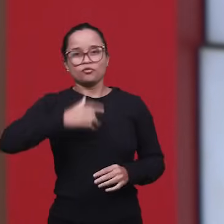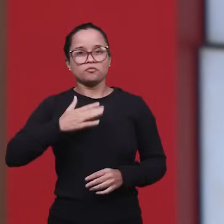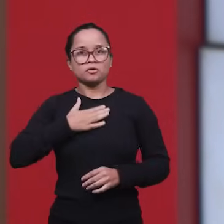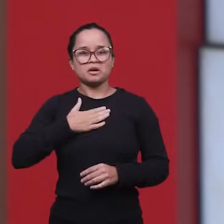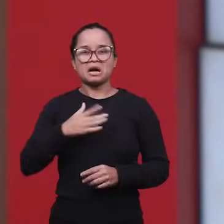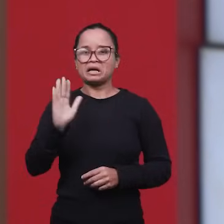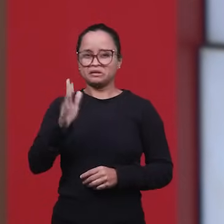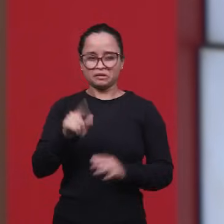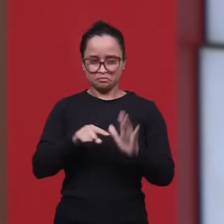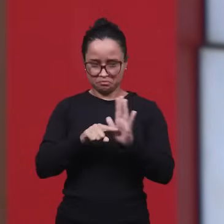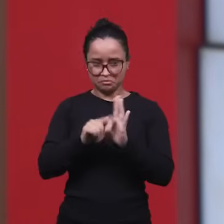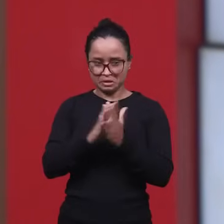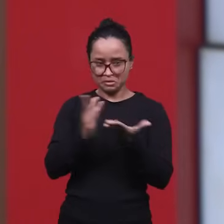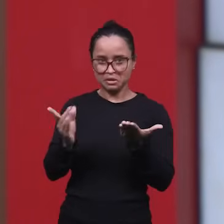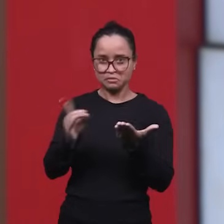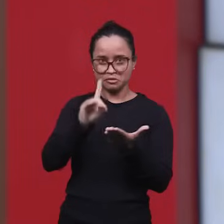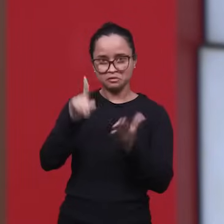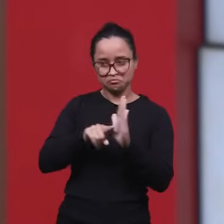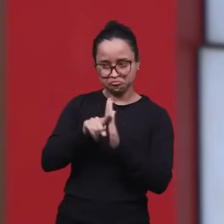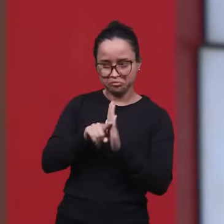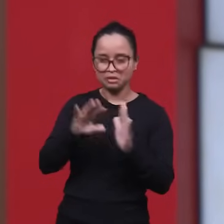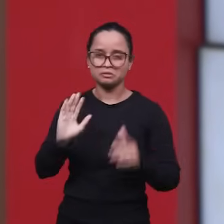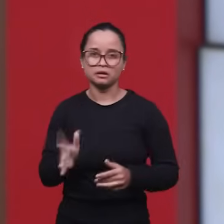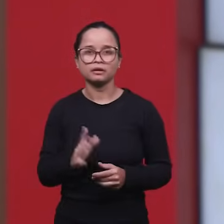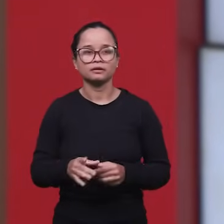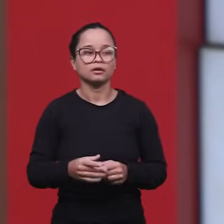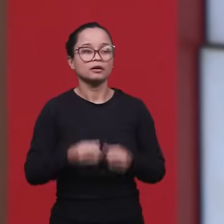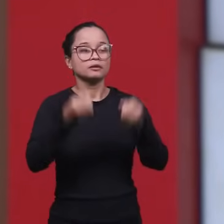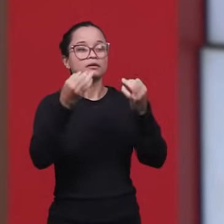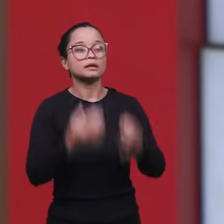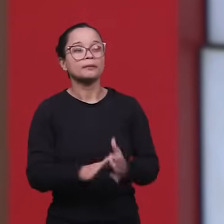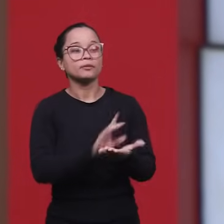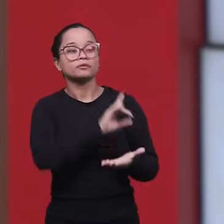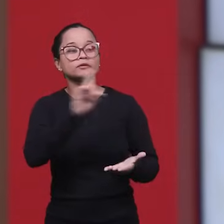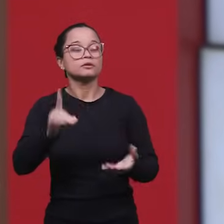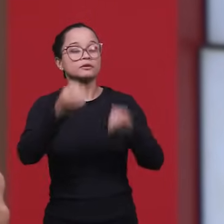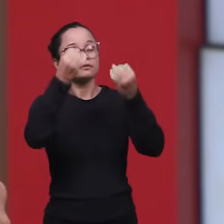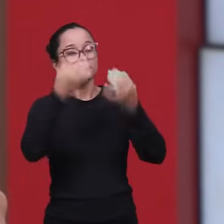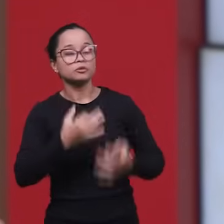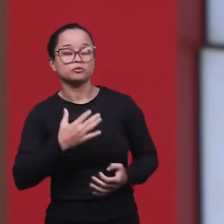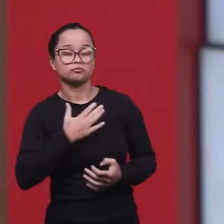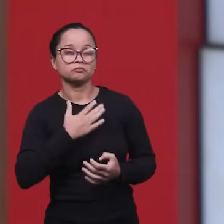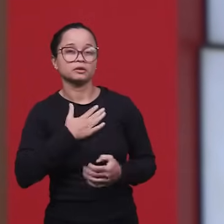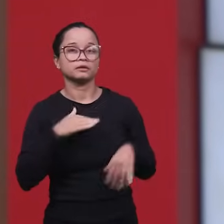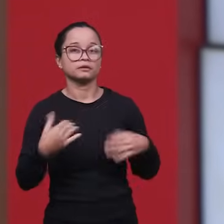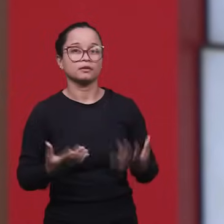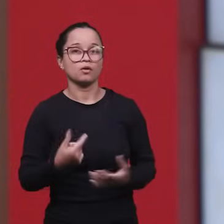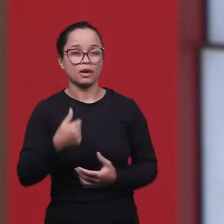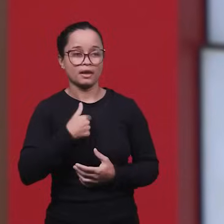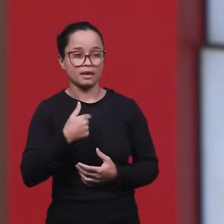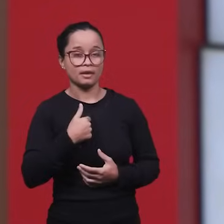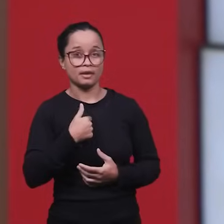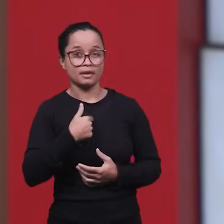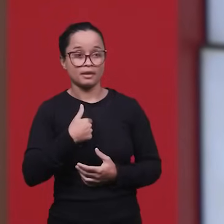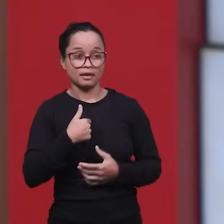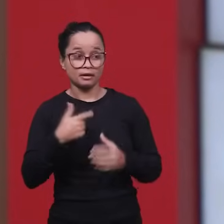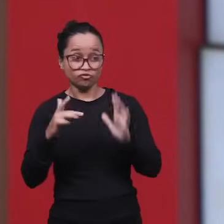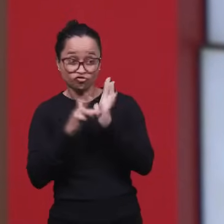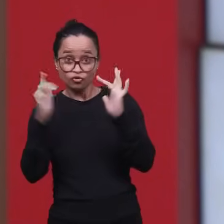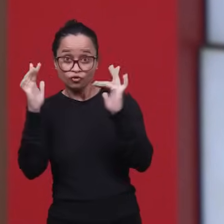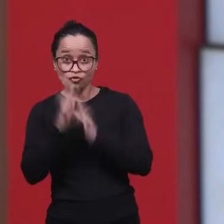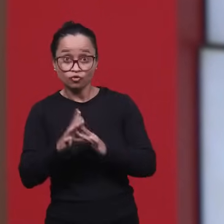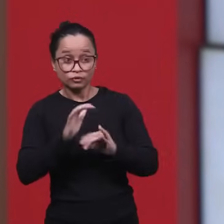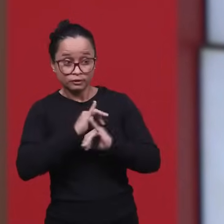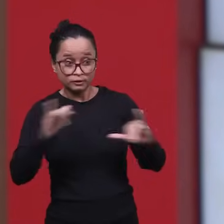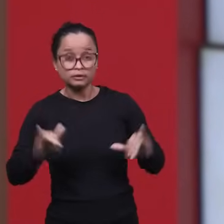Escritura, examinamos sim, pois é, elas de mim testificam, elas falam de mim. Então, se elas falam de mim, é o próprio verbo e a própria palavra.